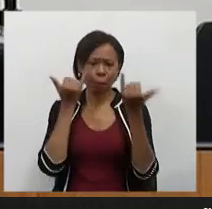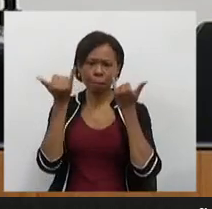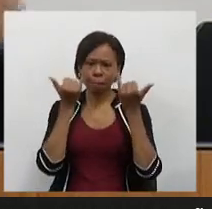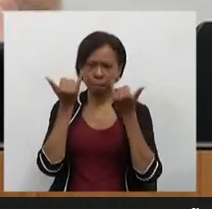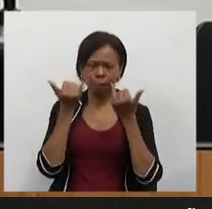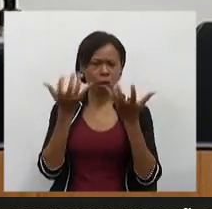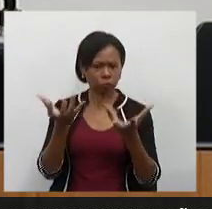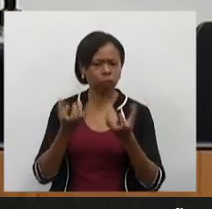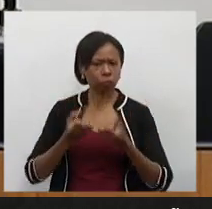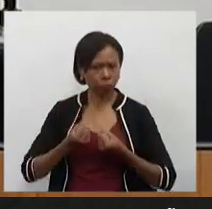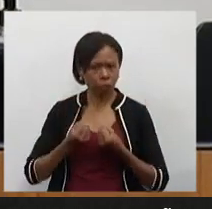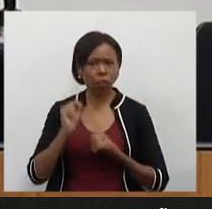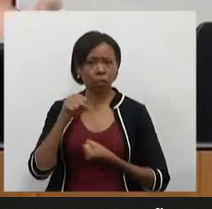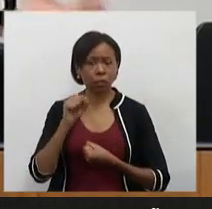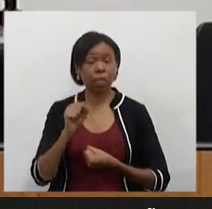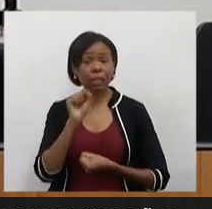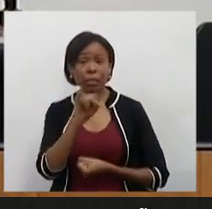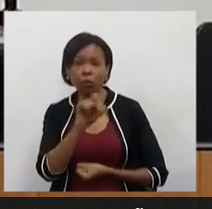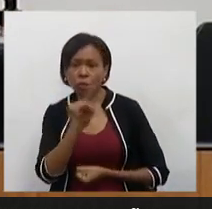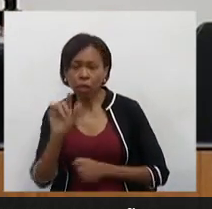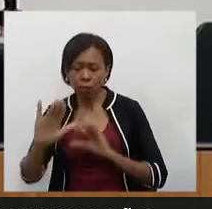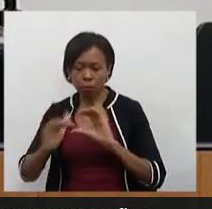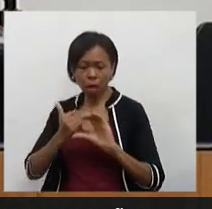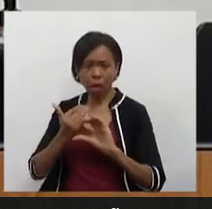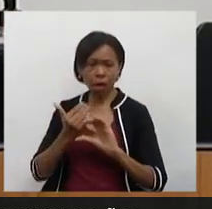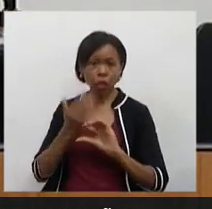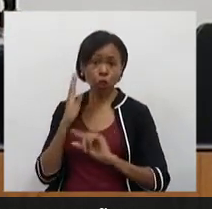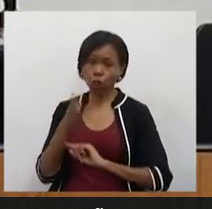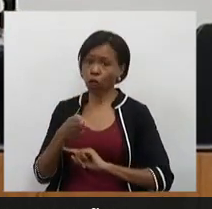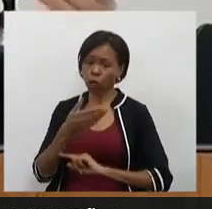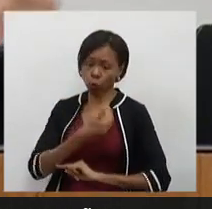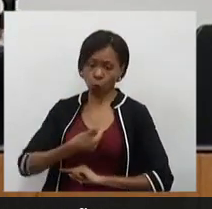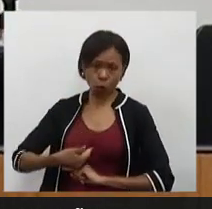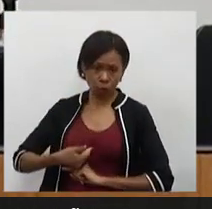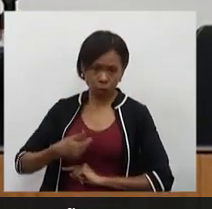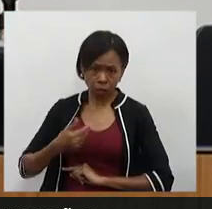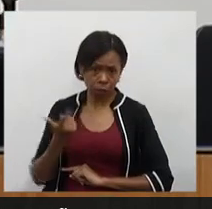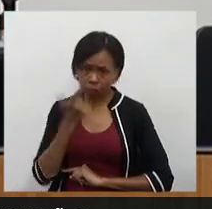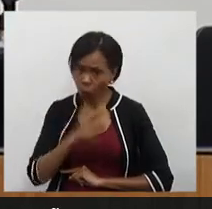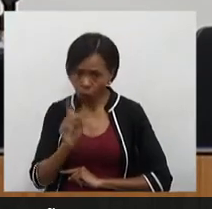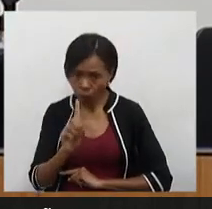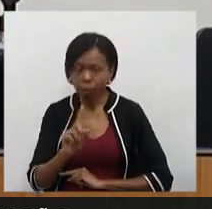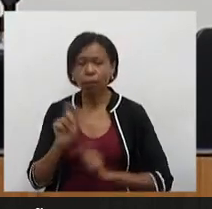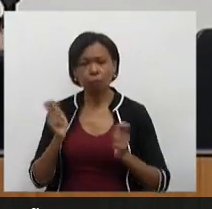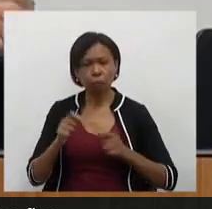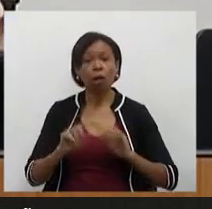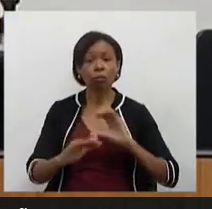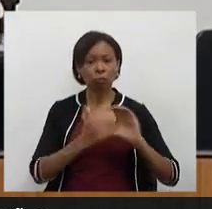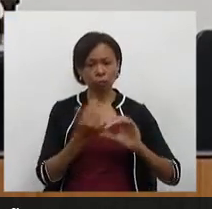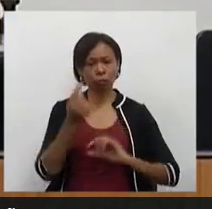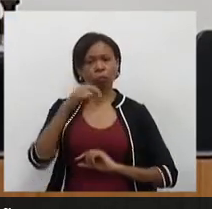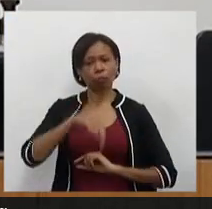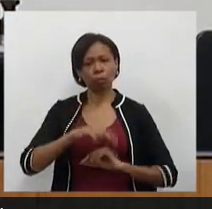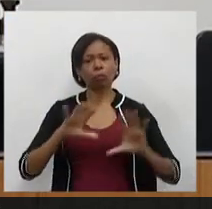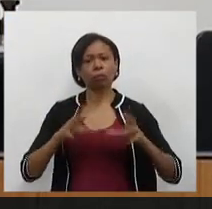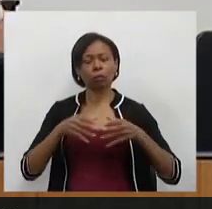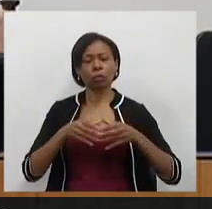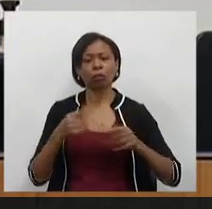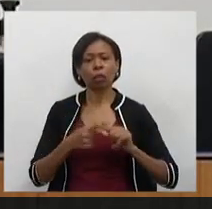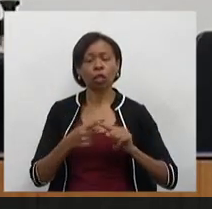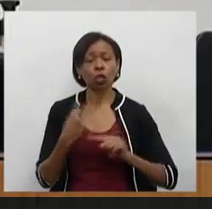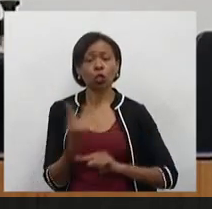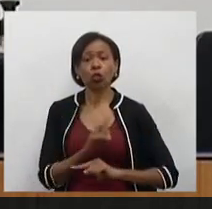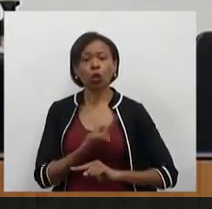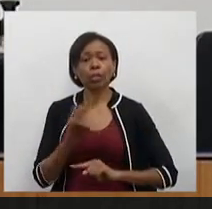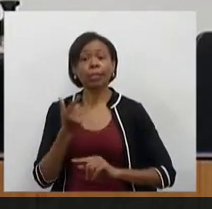informação. Então, se vocês não conseguirem enviar diretamente ao governo do estado, pode trazer para a comissão, que imediatamente, Rodrigo, nós